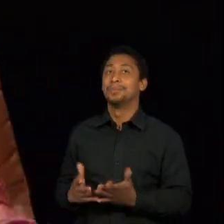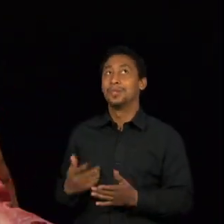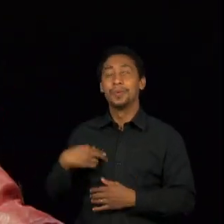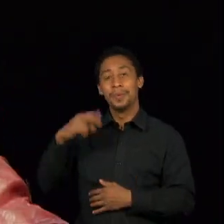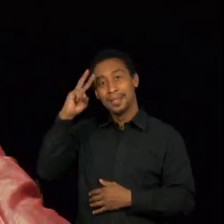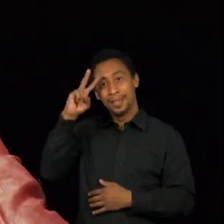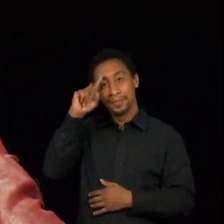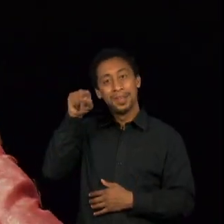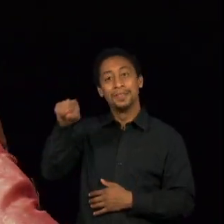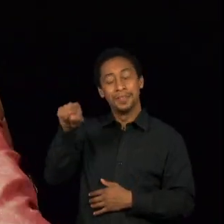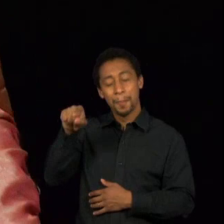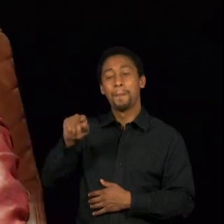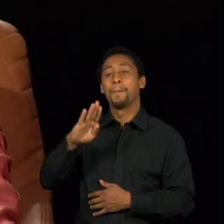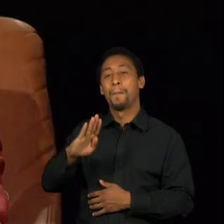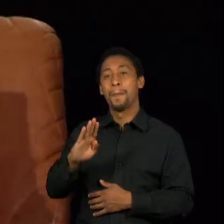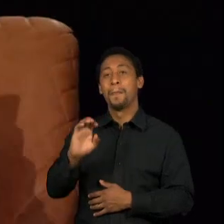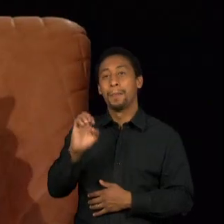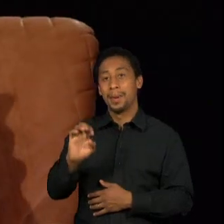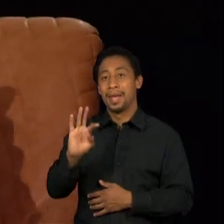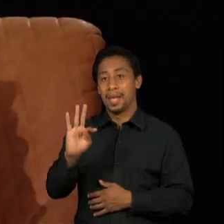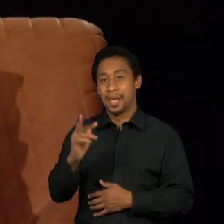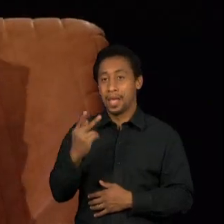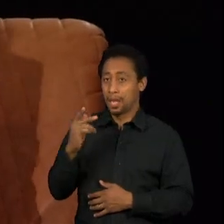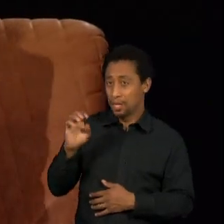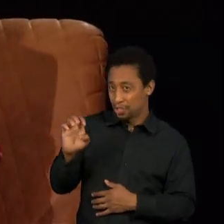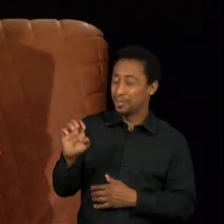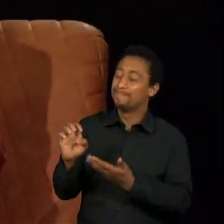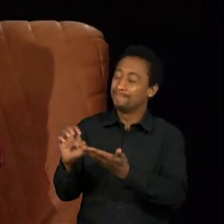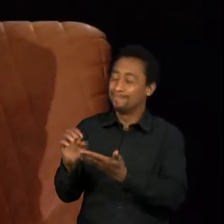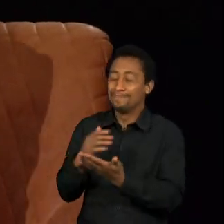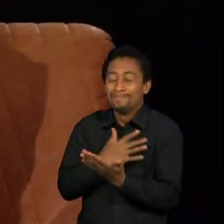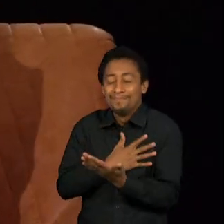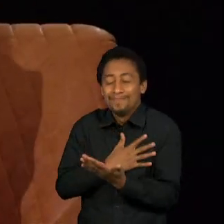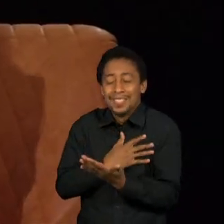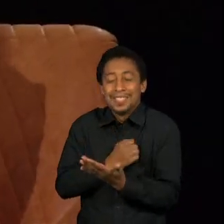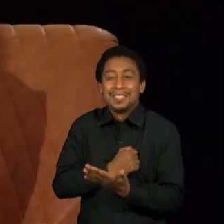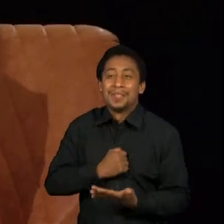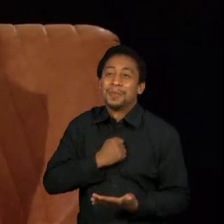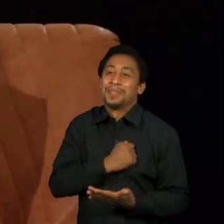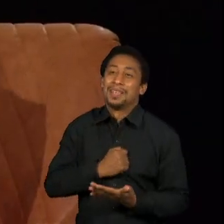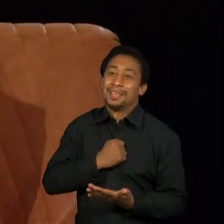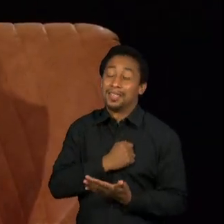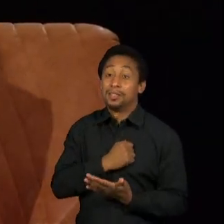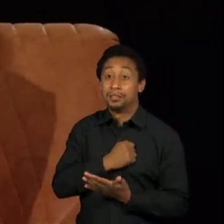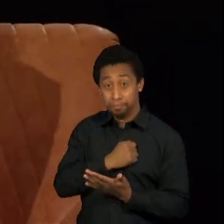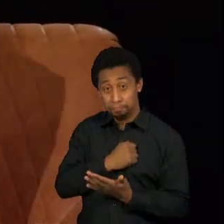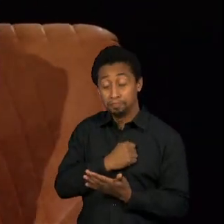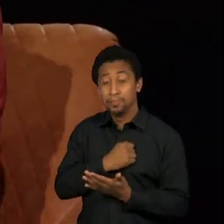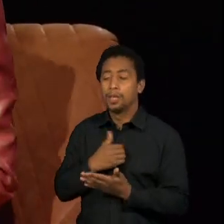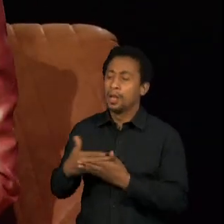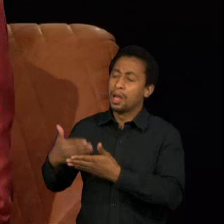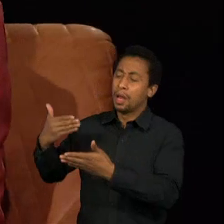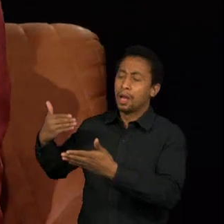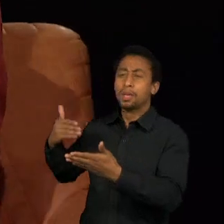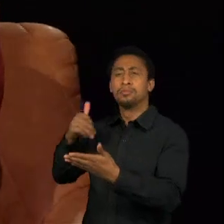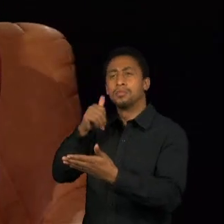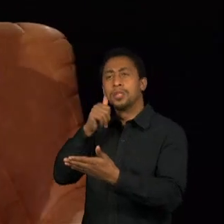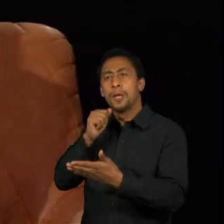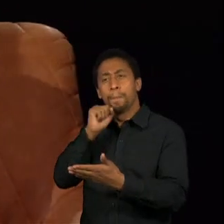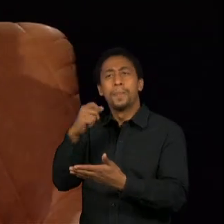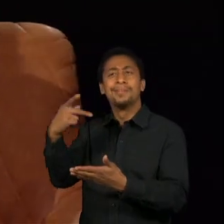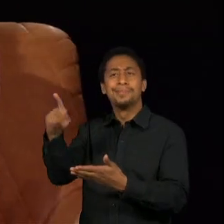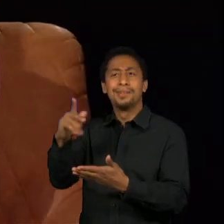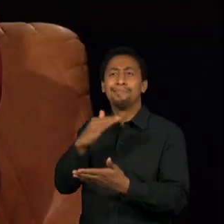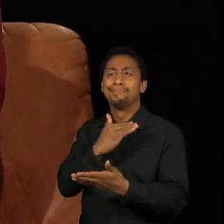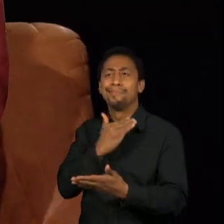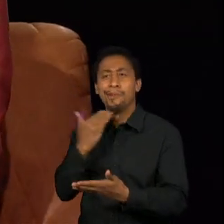foi, né? Beth é uma pessoa que eu amo profundamente. Conheço a carreira dela toda, do comecinho, sabe? Antes de